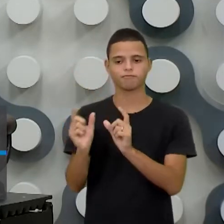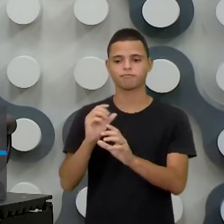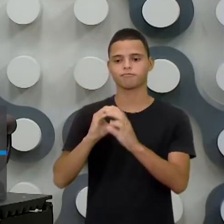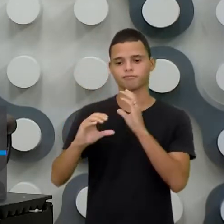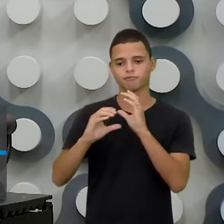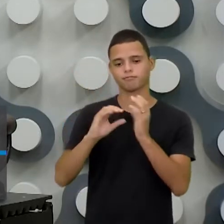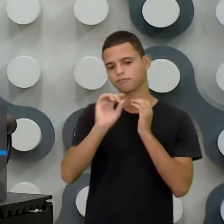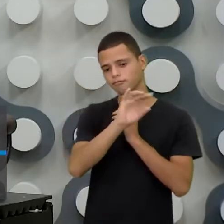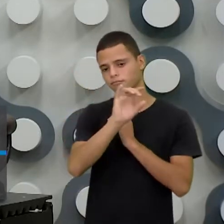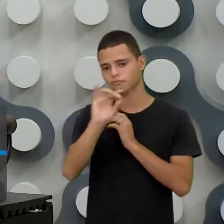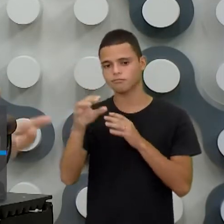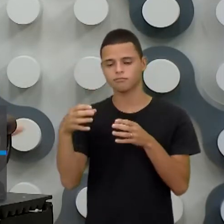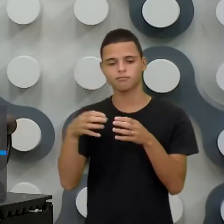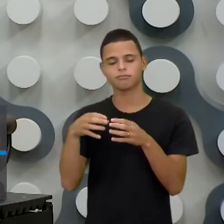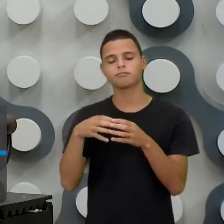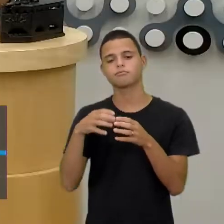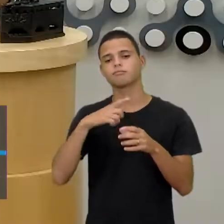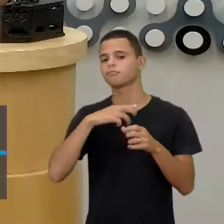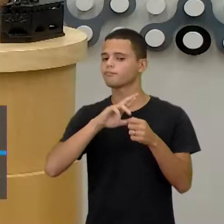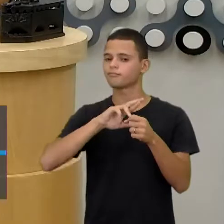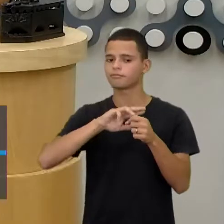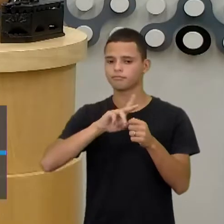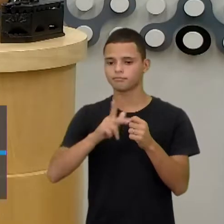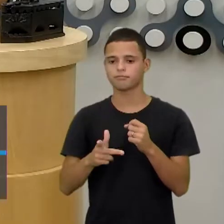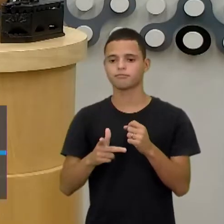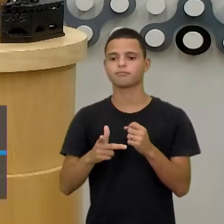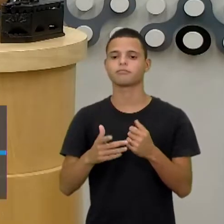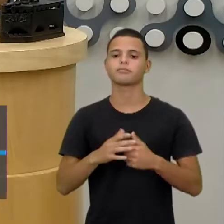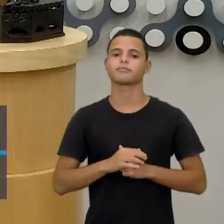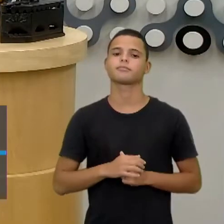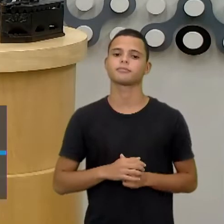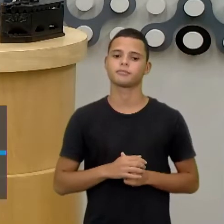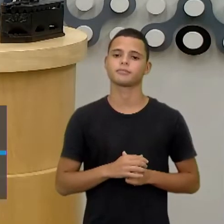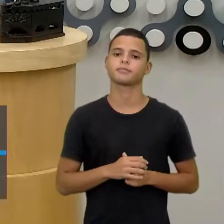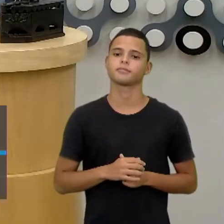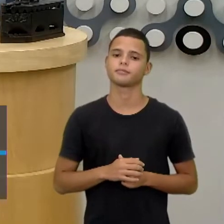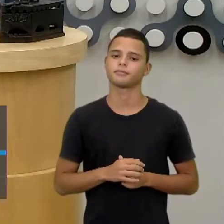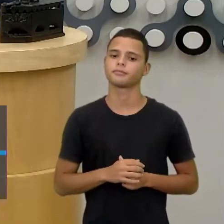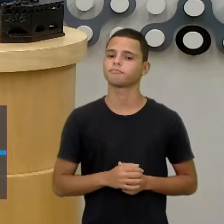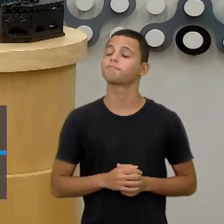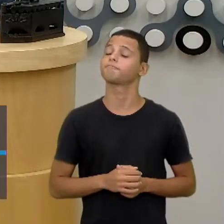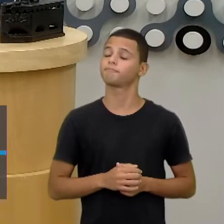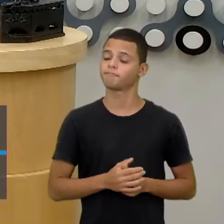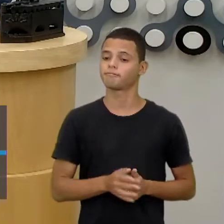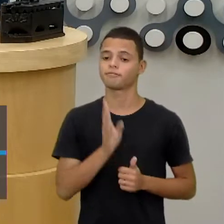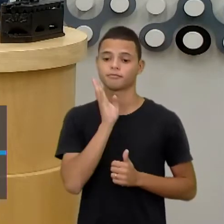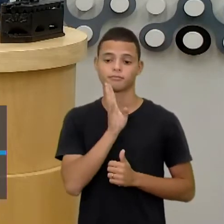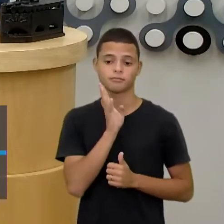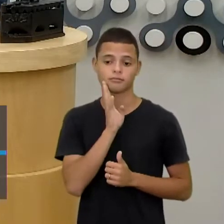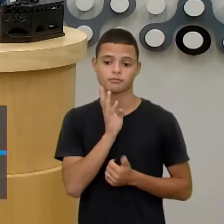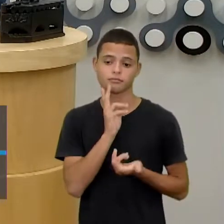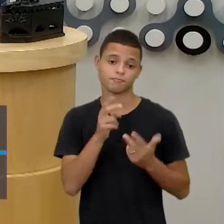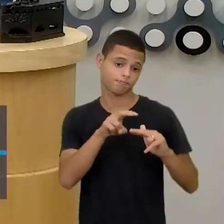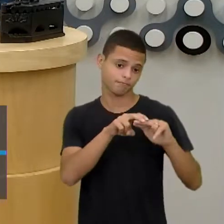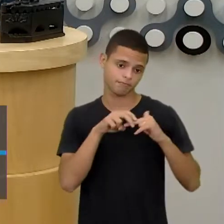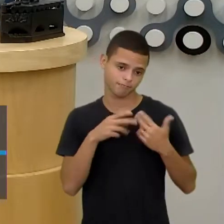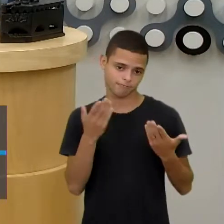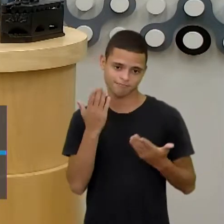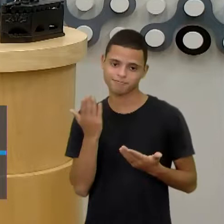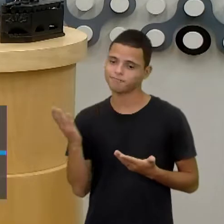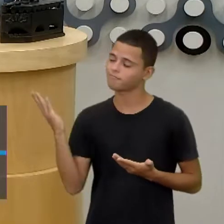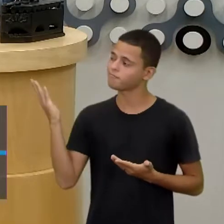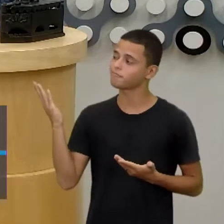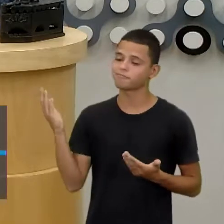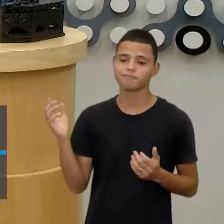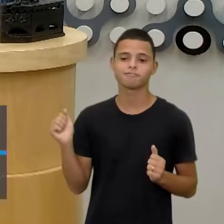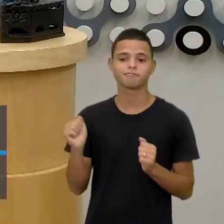sua variedade. Nossa, é muita coisa que a gente vai ter para conversar. É verdade. Tá bom? Coisa legal. E por isso a Jana também está aqui, que vocês vão ver aí